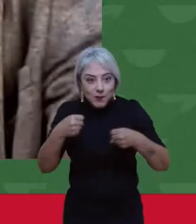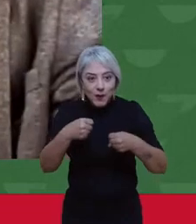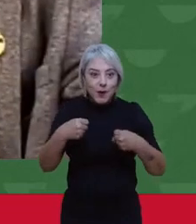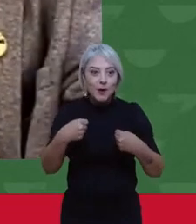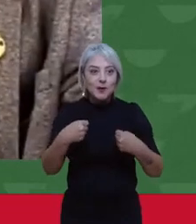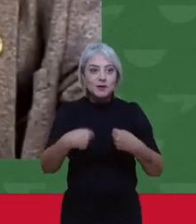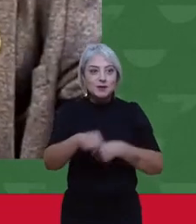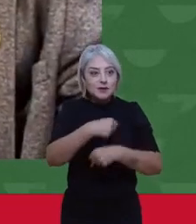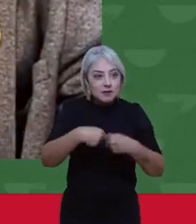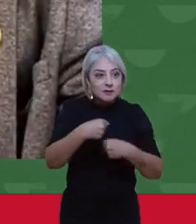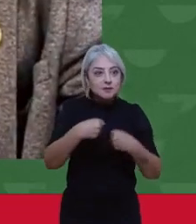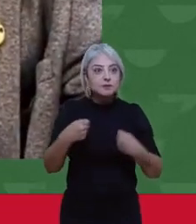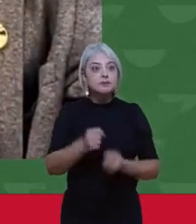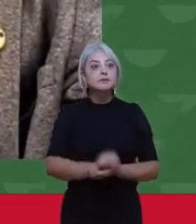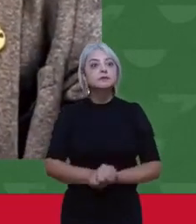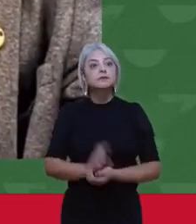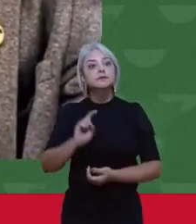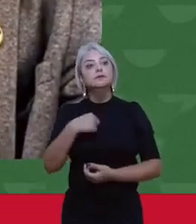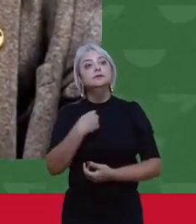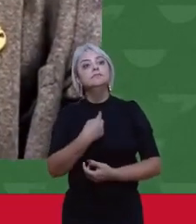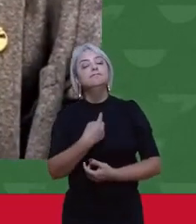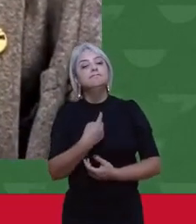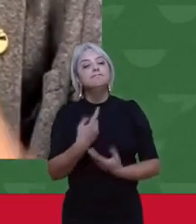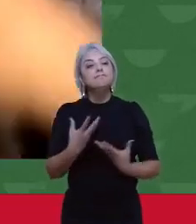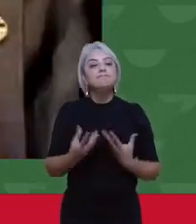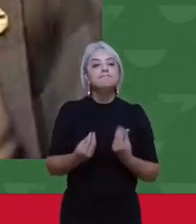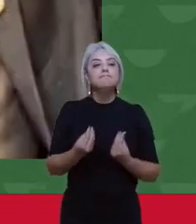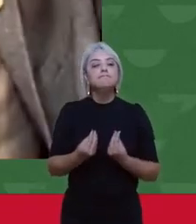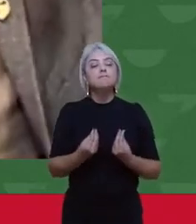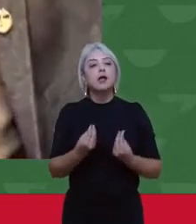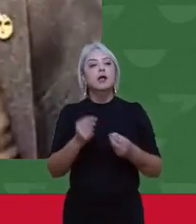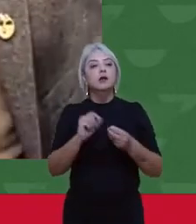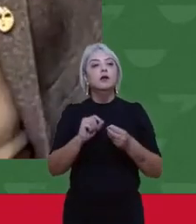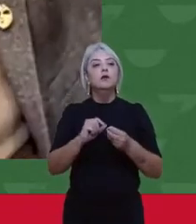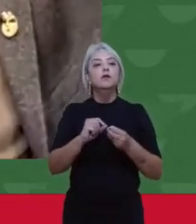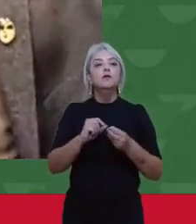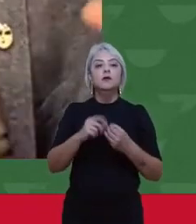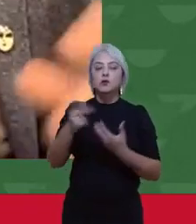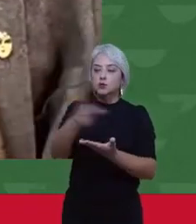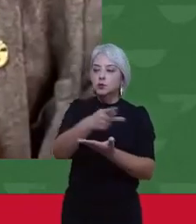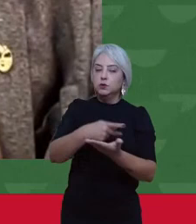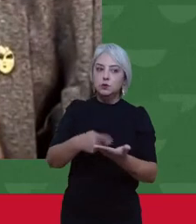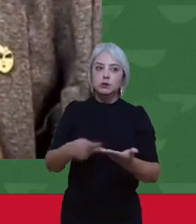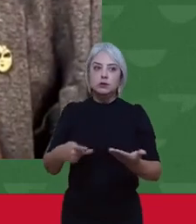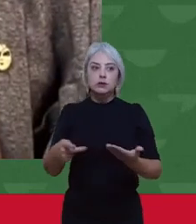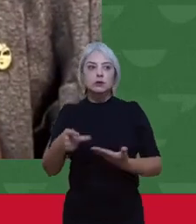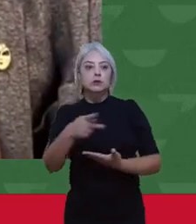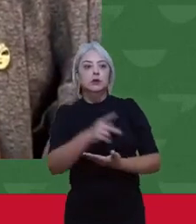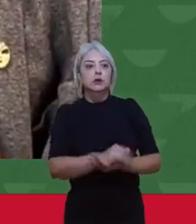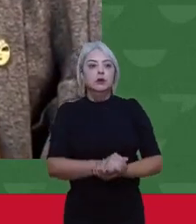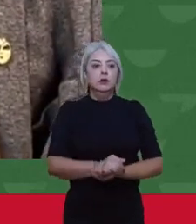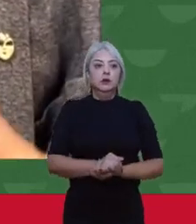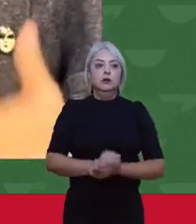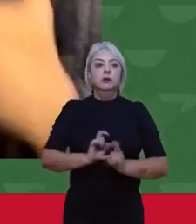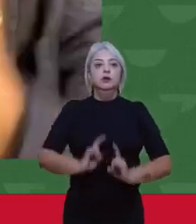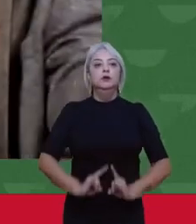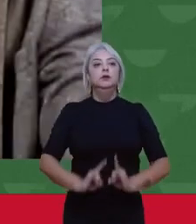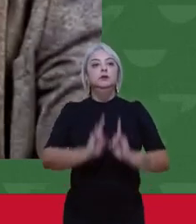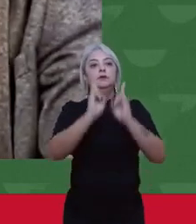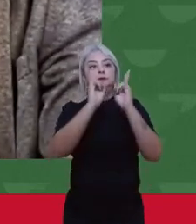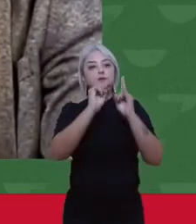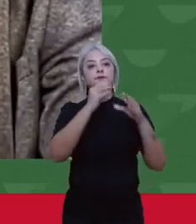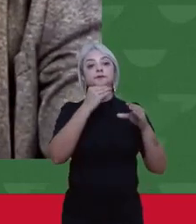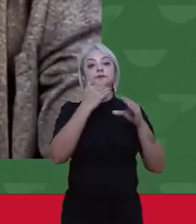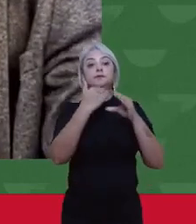assim, somos nós. E eu fiz, claro, o desenho aqui nas proporções do prédio